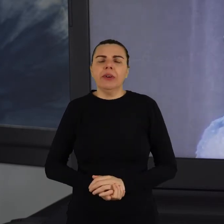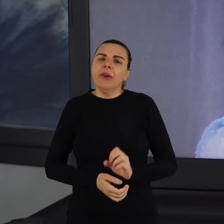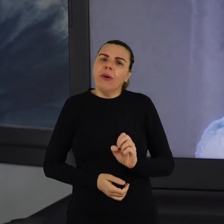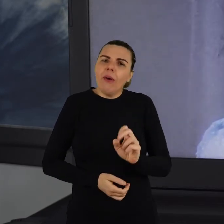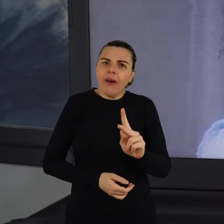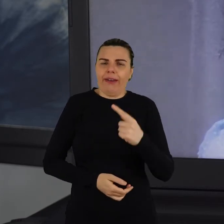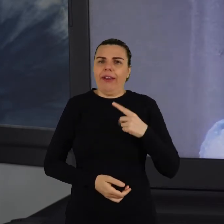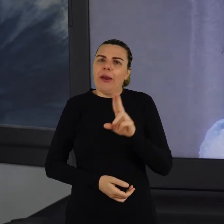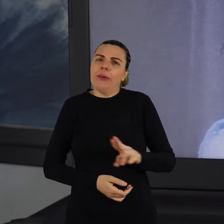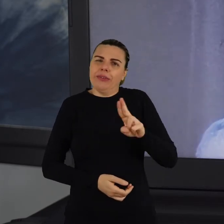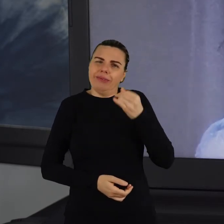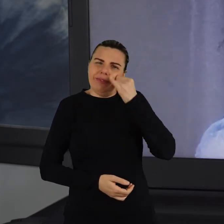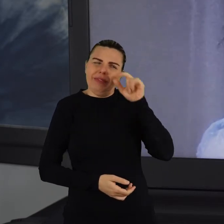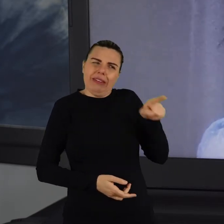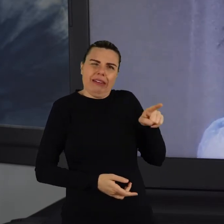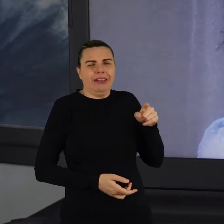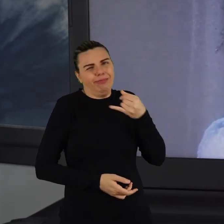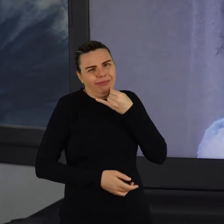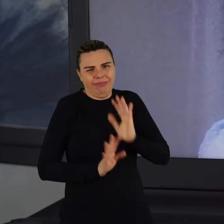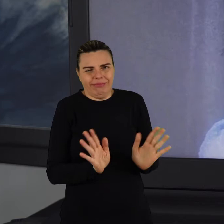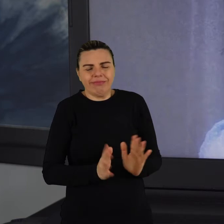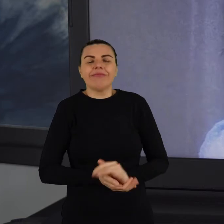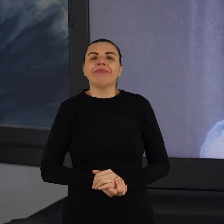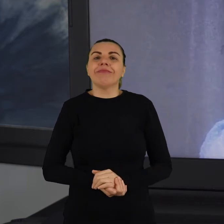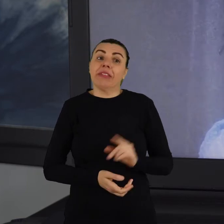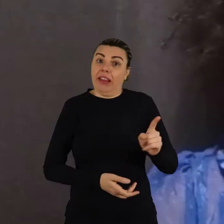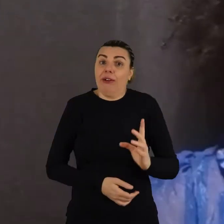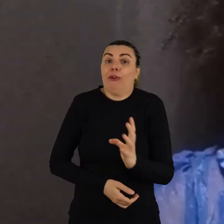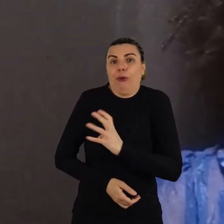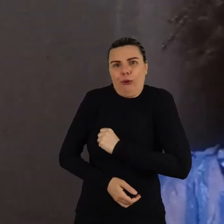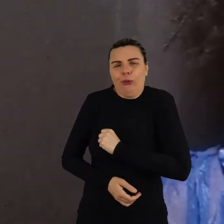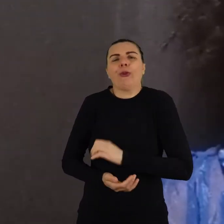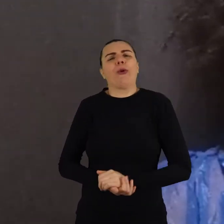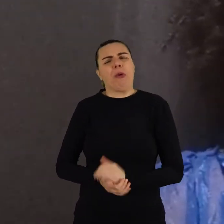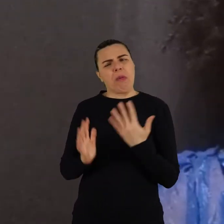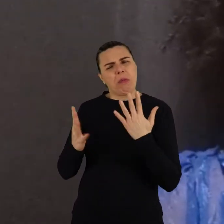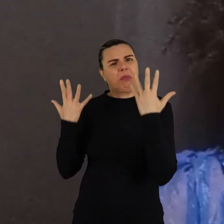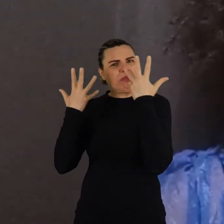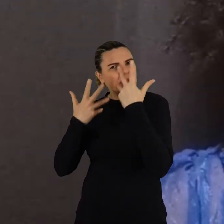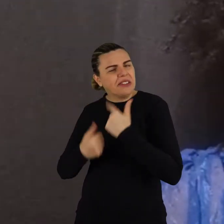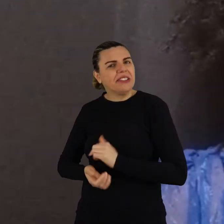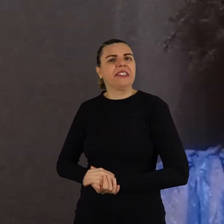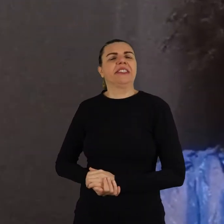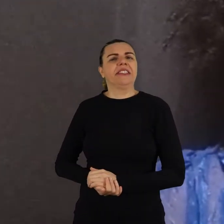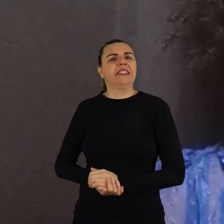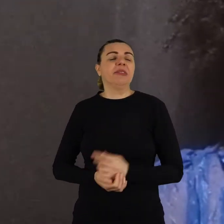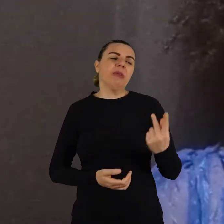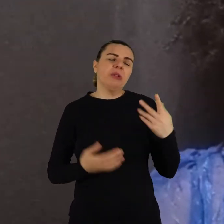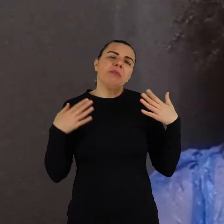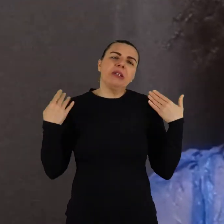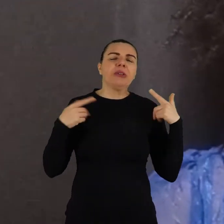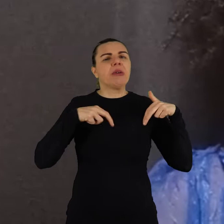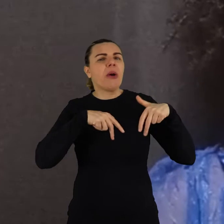usei para que o Jota não ficasse chateado. Ele adorou, elogiou, e a gente saiu